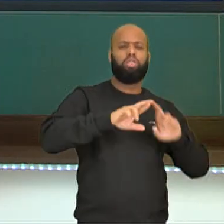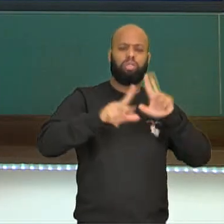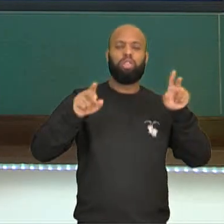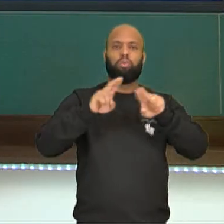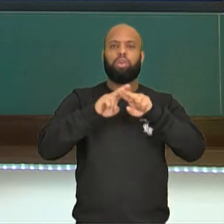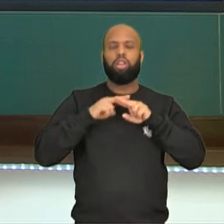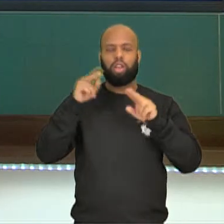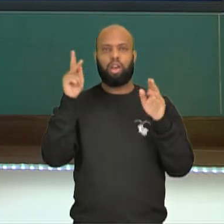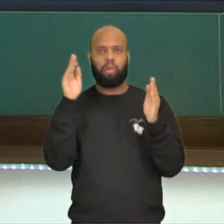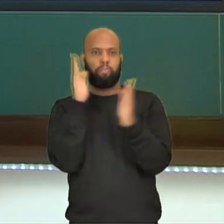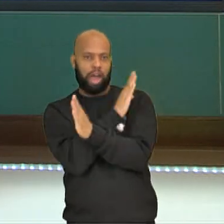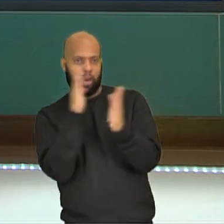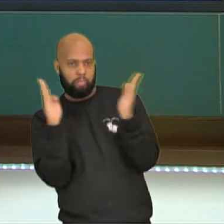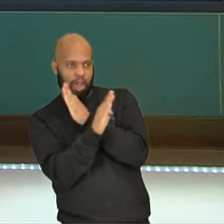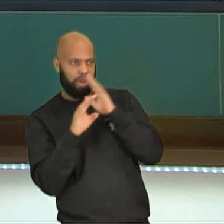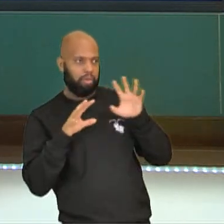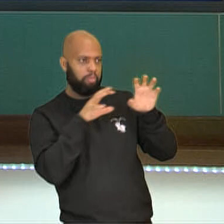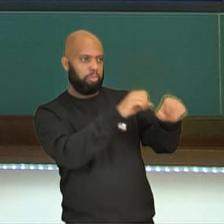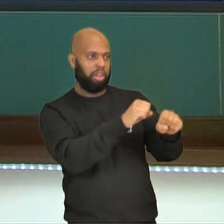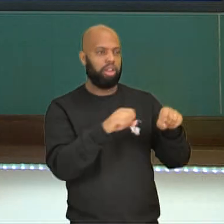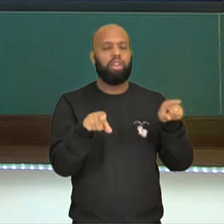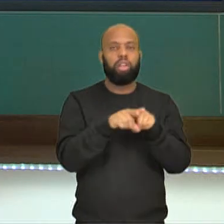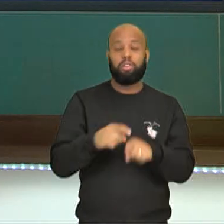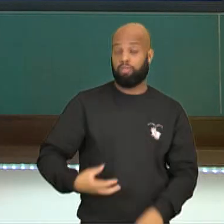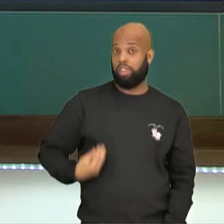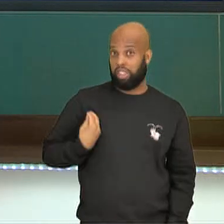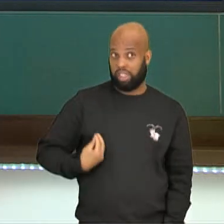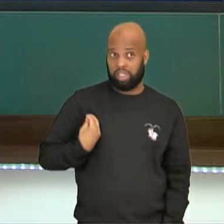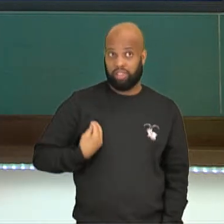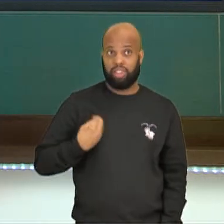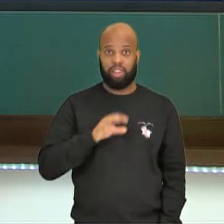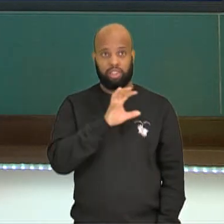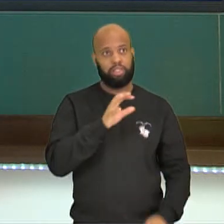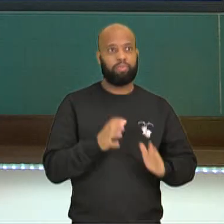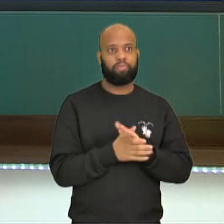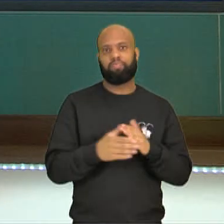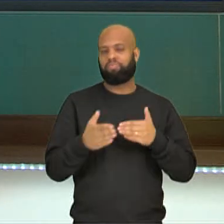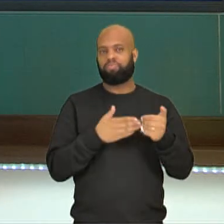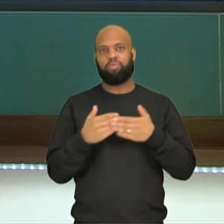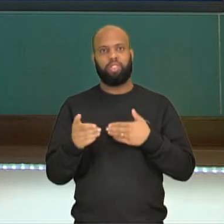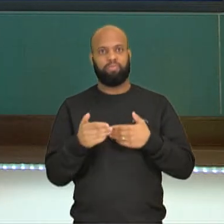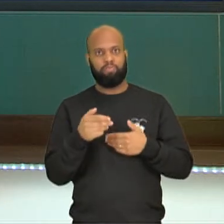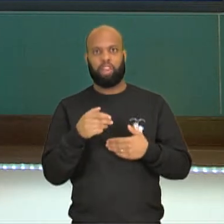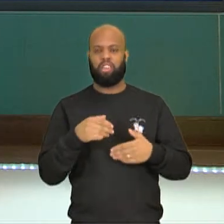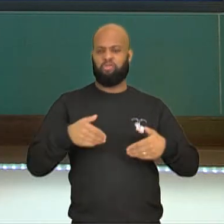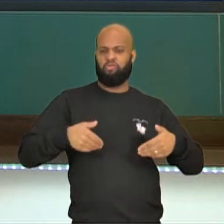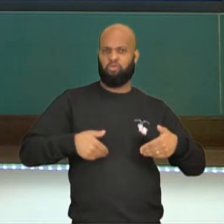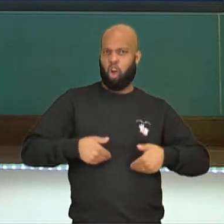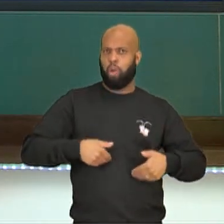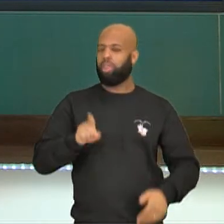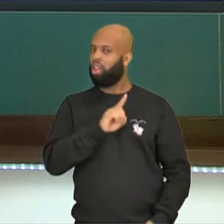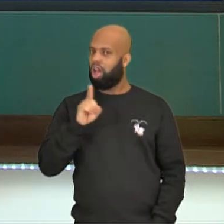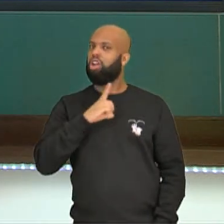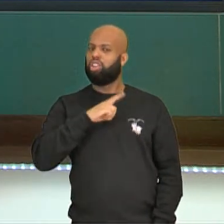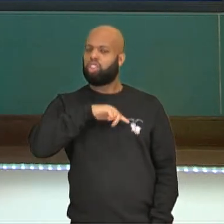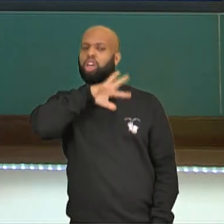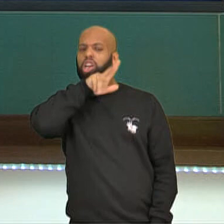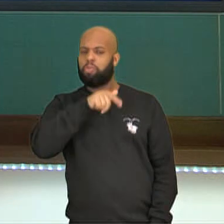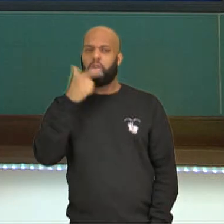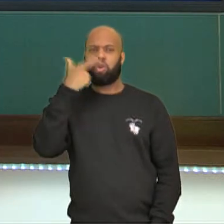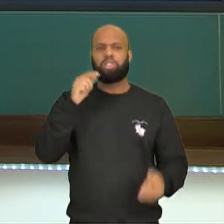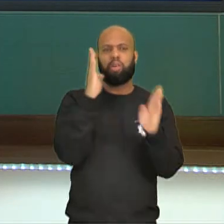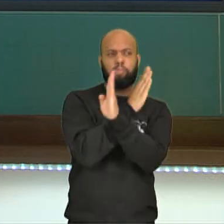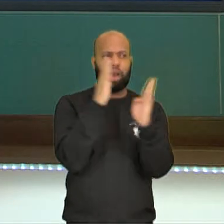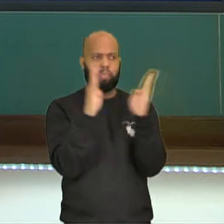isso que os caçadores foram para aquela região. Foram viver ali, não era para passar fome na Caatinga, não. É porque realmente modificou-se